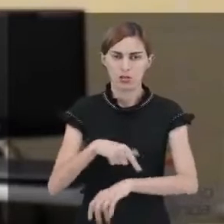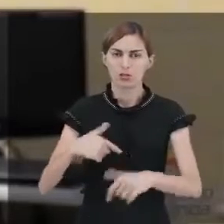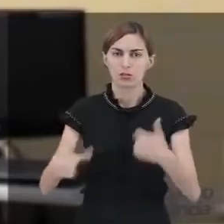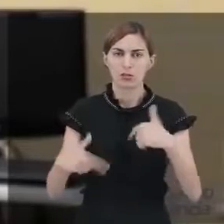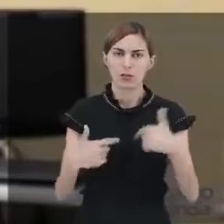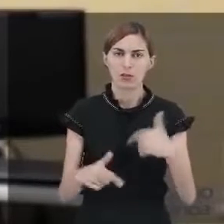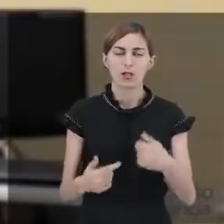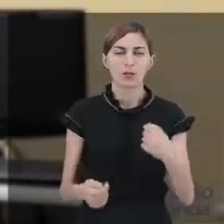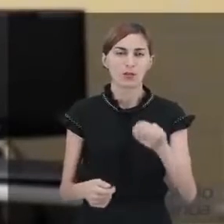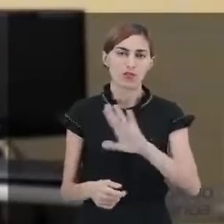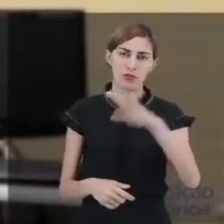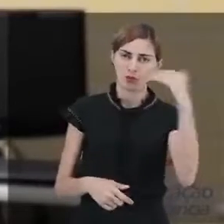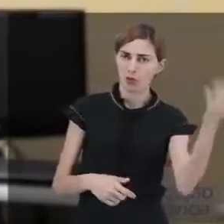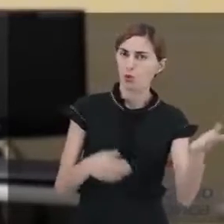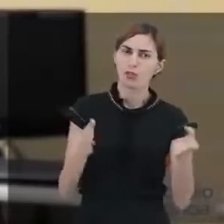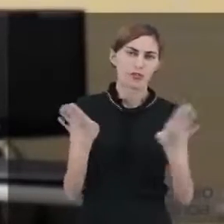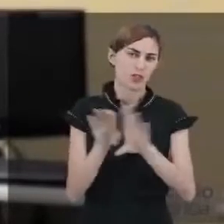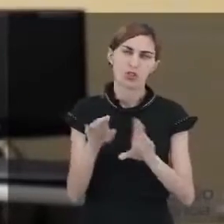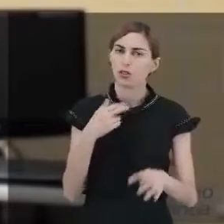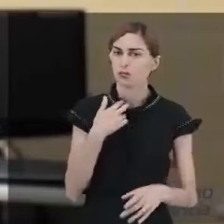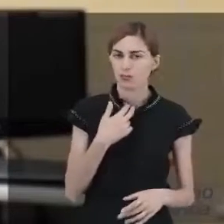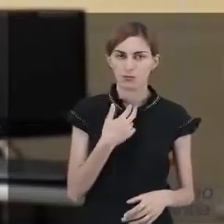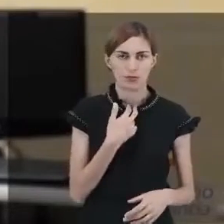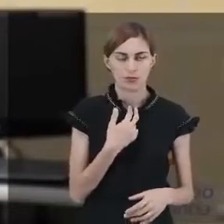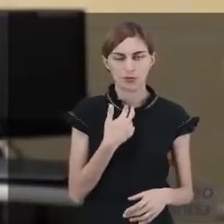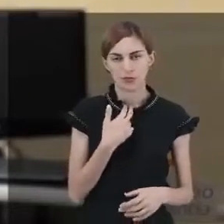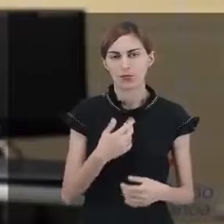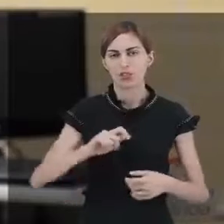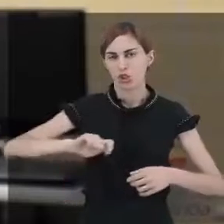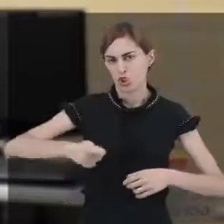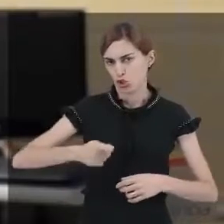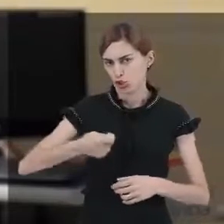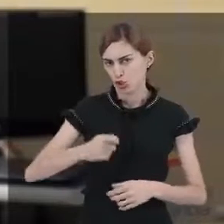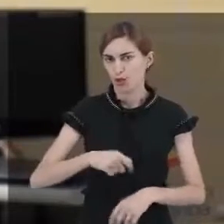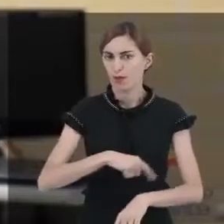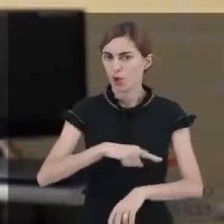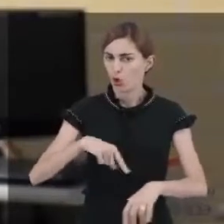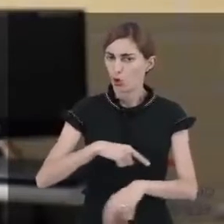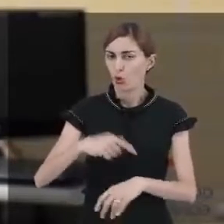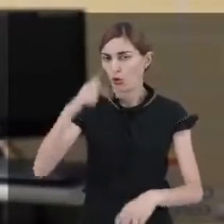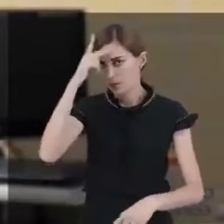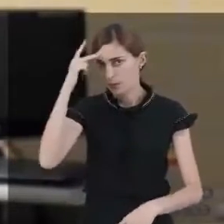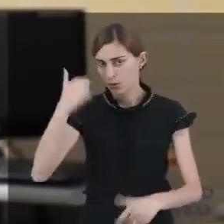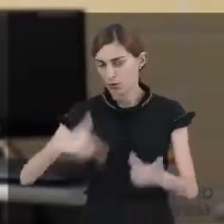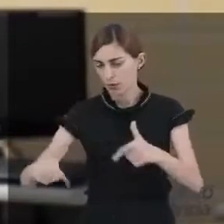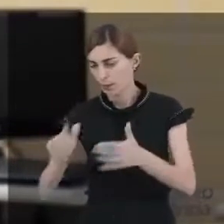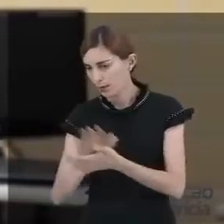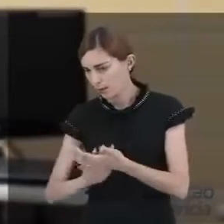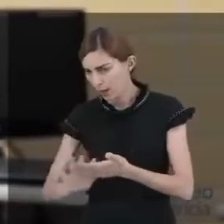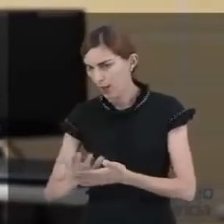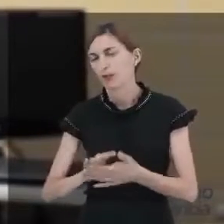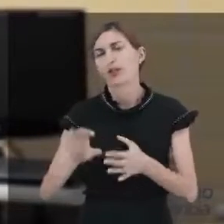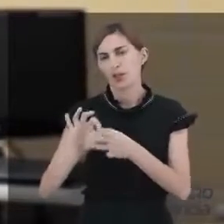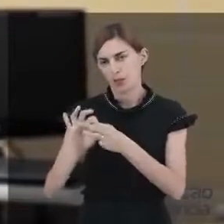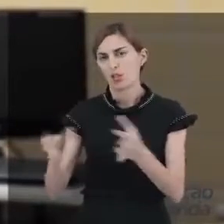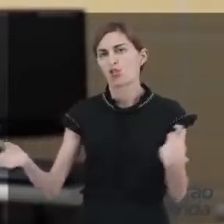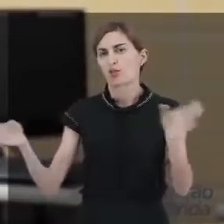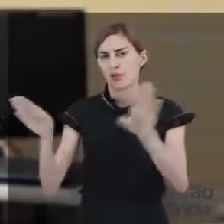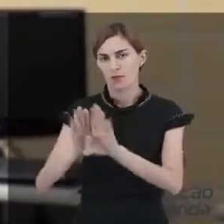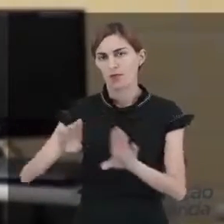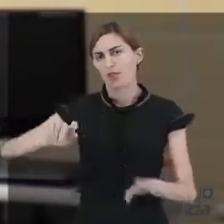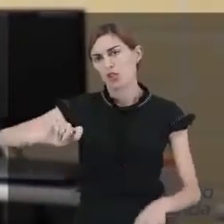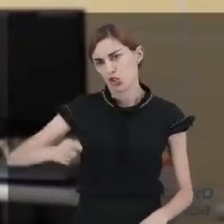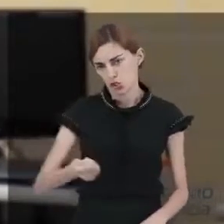entrada e saída, né, deverá ser fechada a chave durante as horas que não houver trabalho, certo? É o único momento